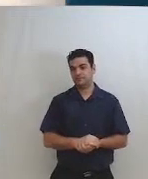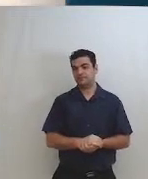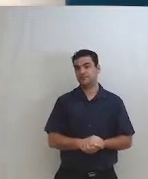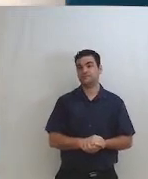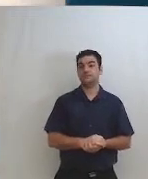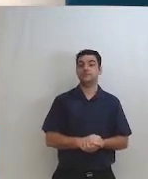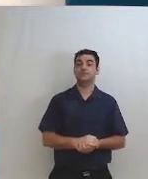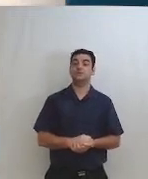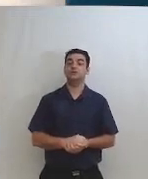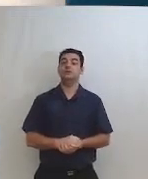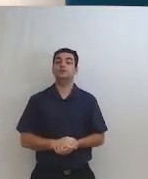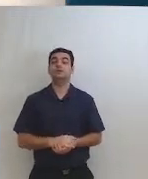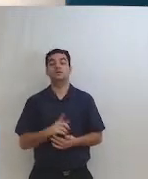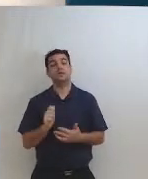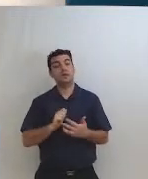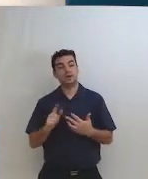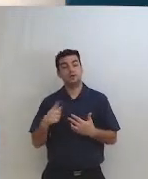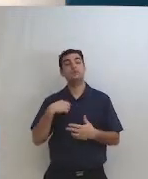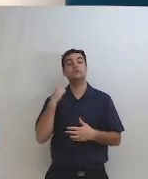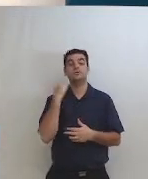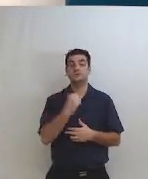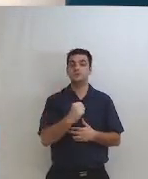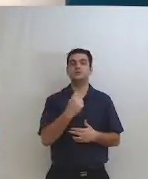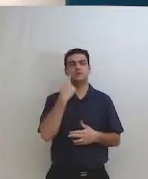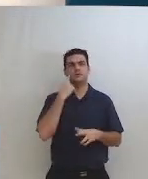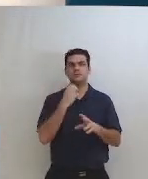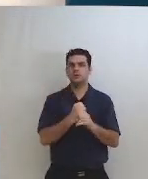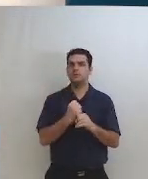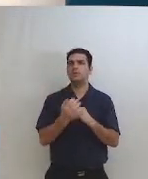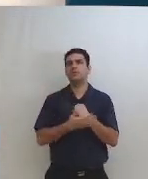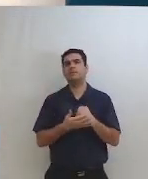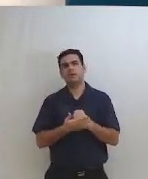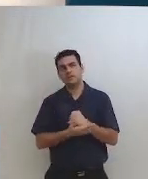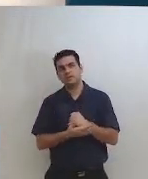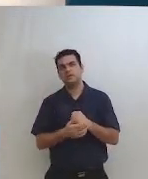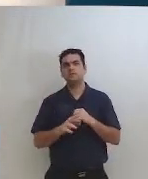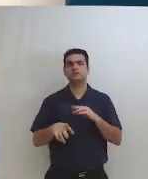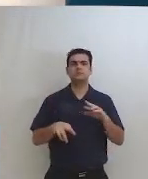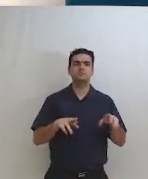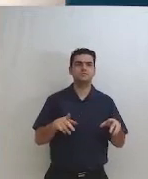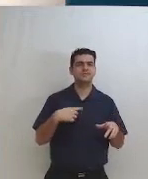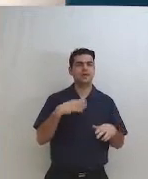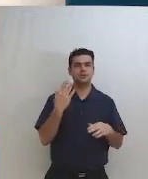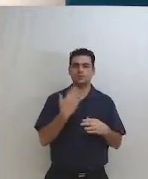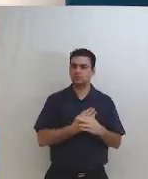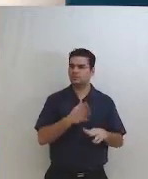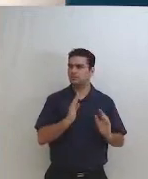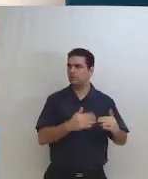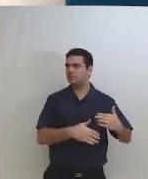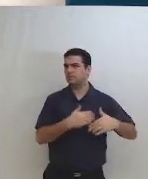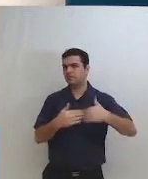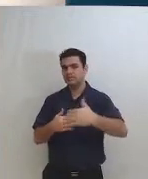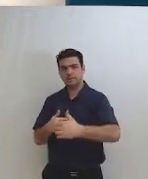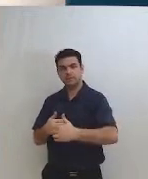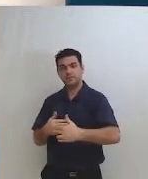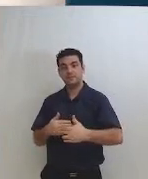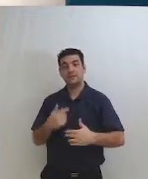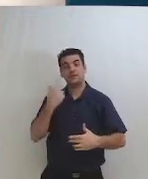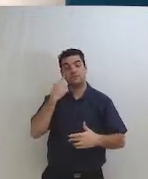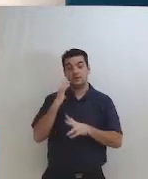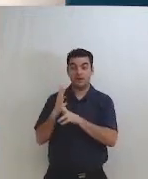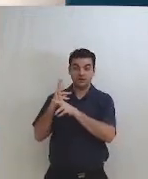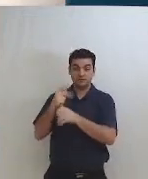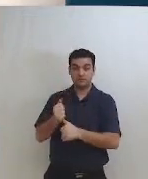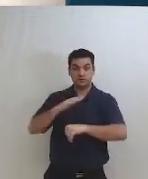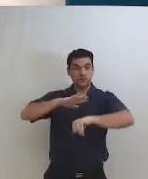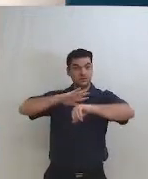corpus, homicídio qualificado, dosimetria, pena base, grito impetrado contra a sentença transitada em julgado, substitutivo de revisão criminal, não inaugurada a